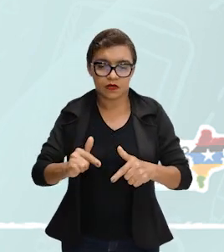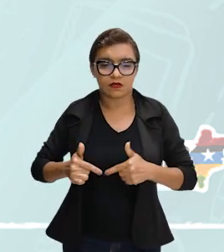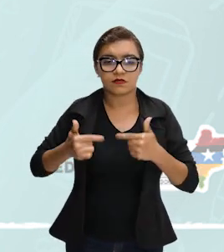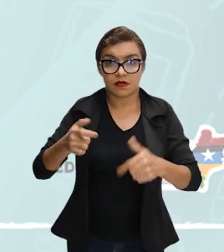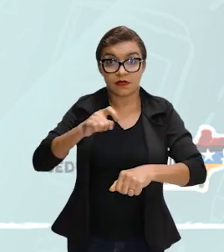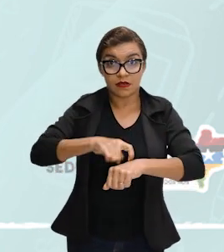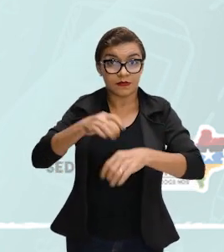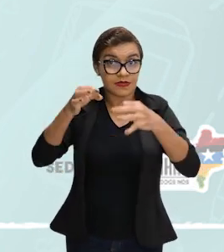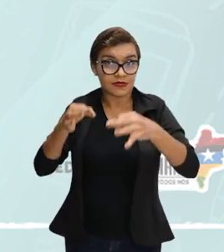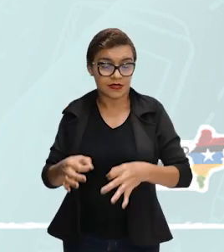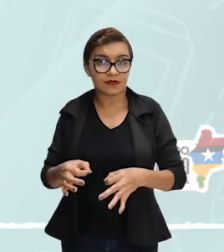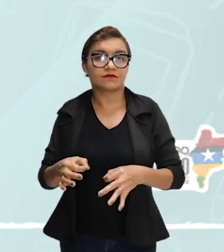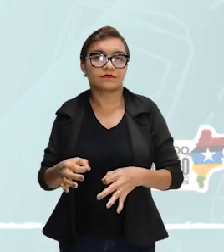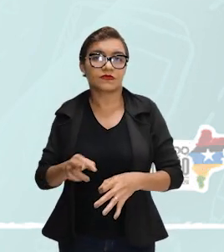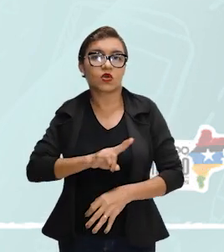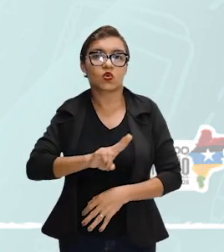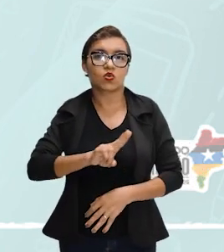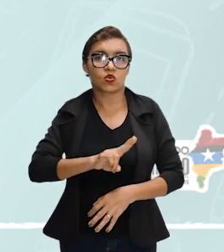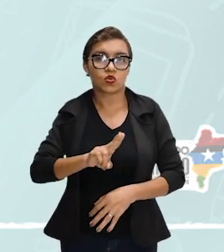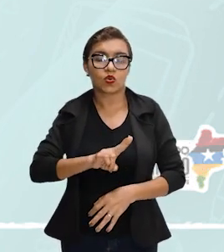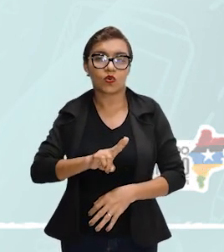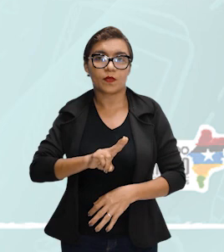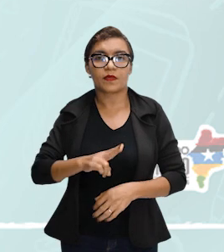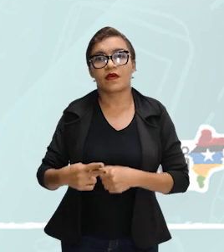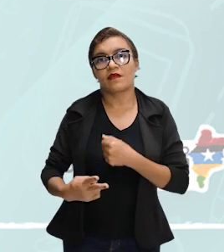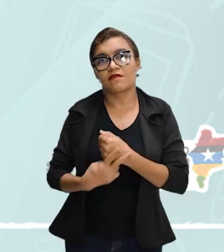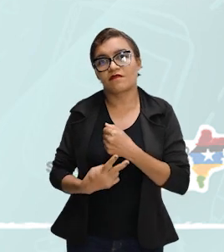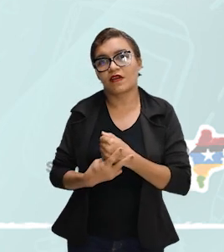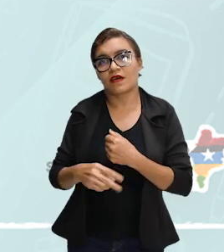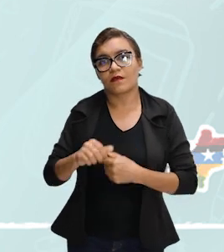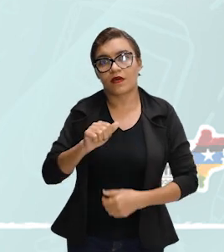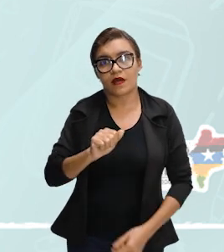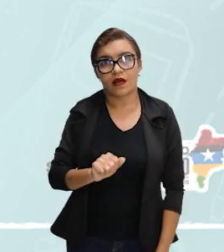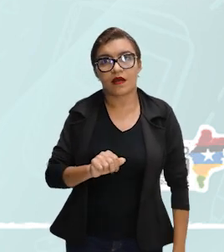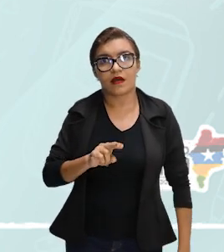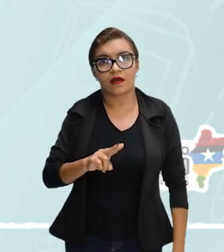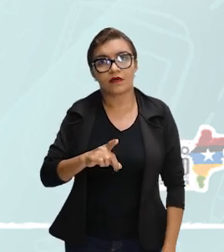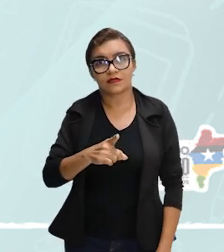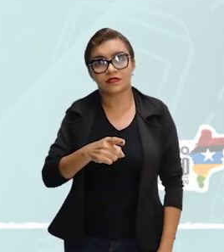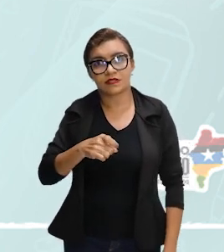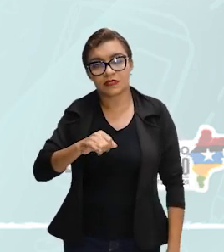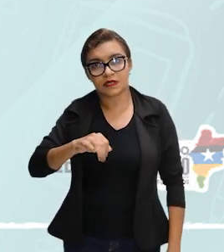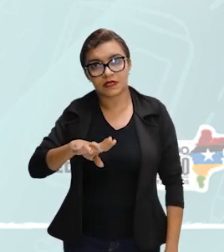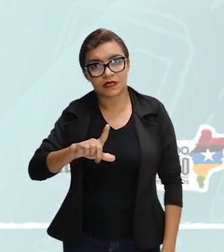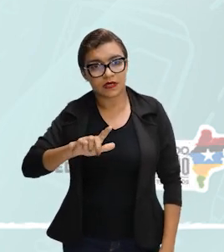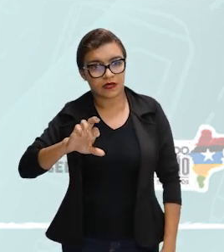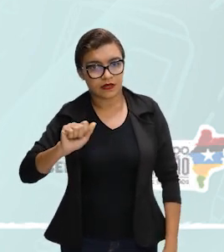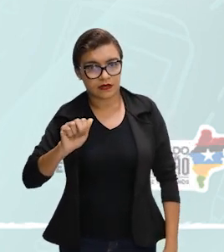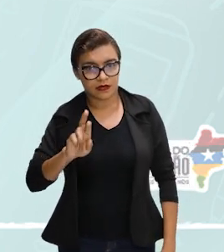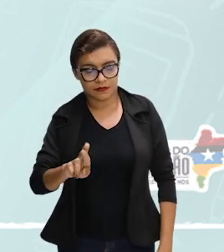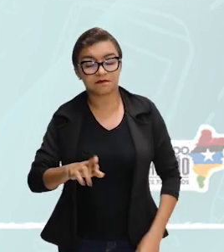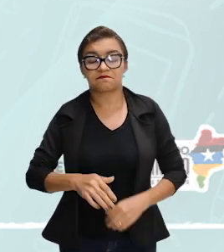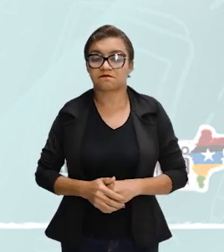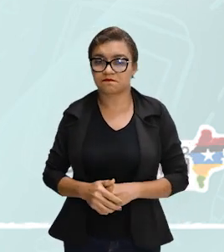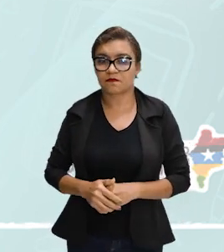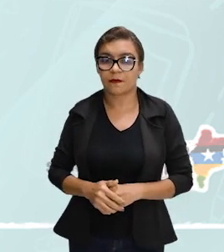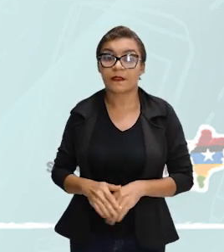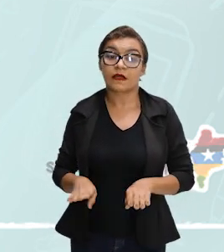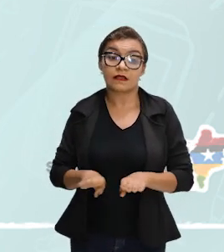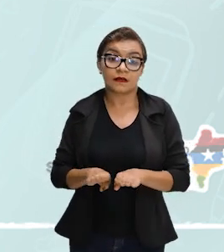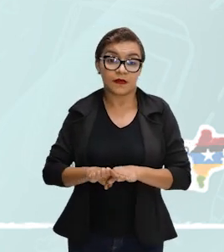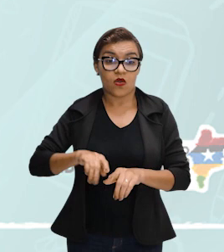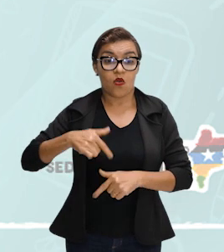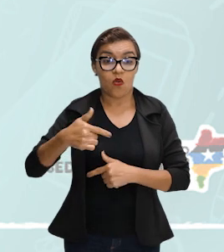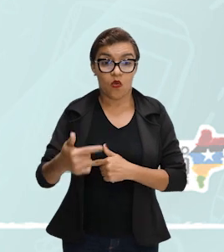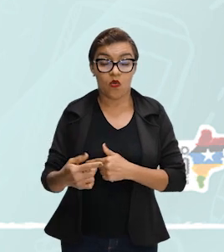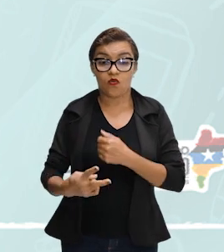é executada. A esse eu chamo de verbo auxiliar. O verbo principal é ele que aporta